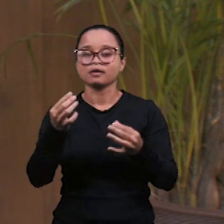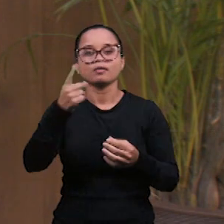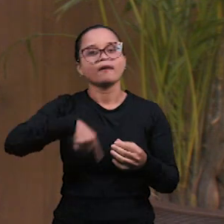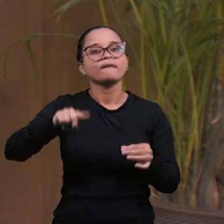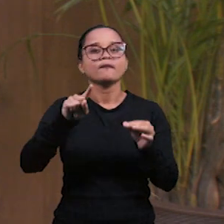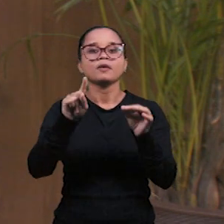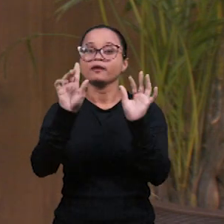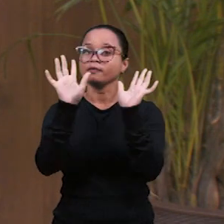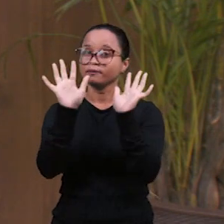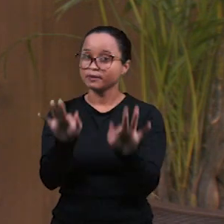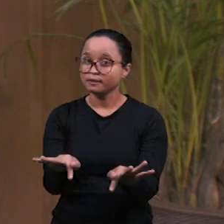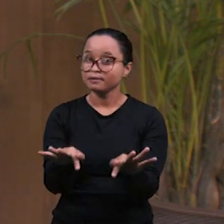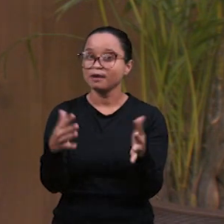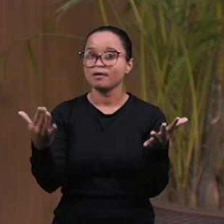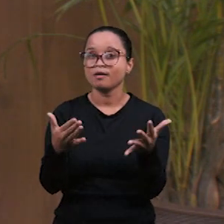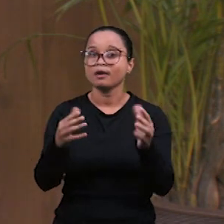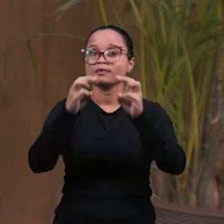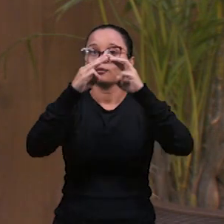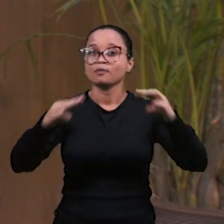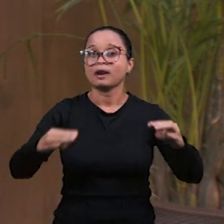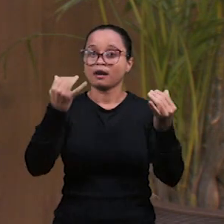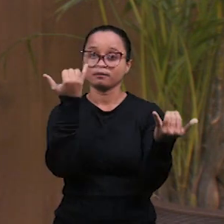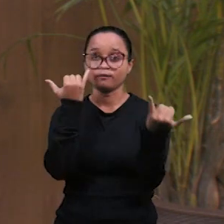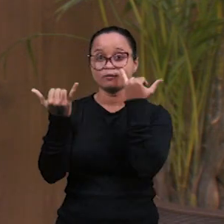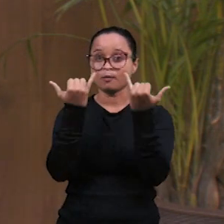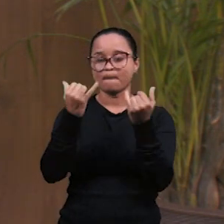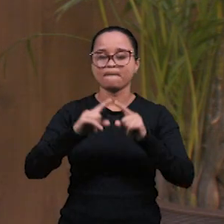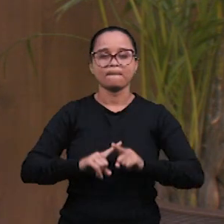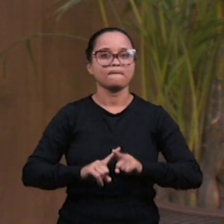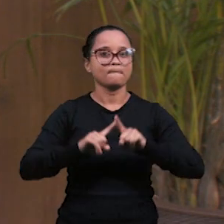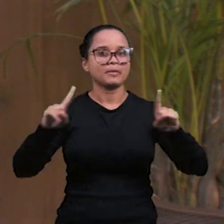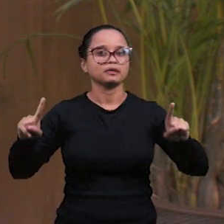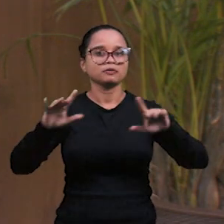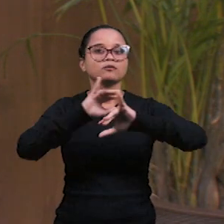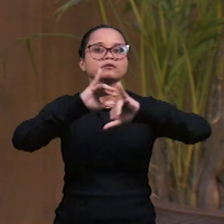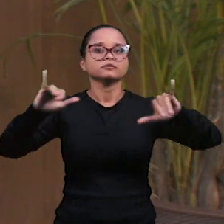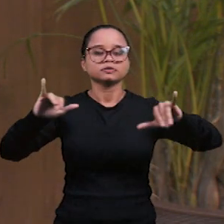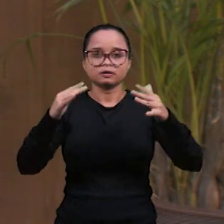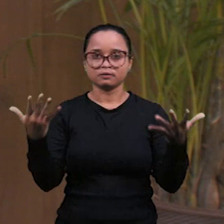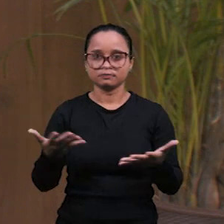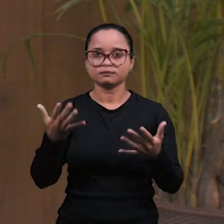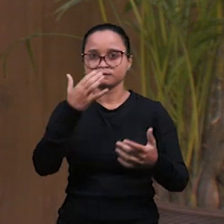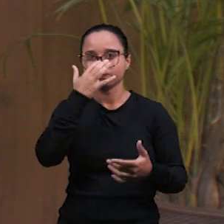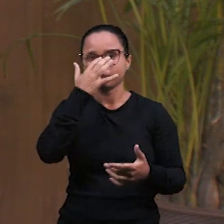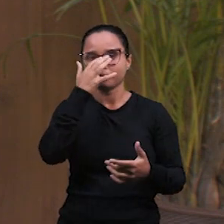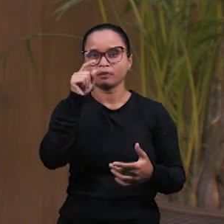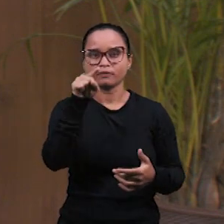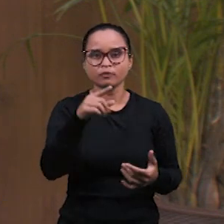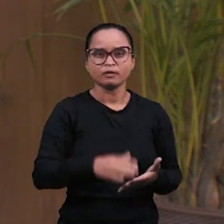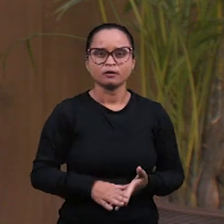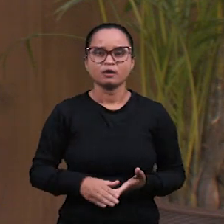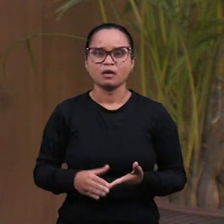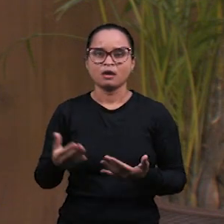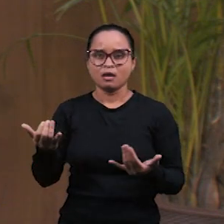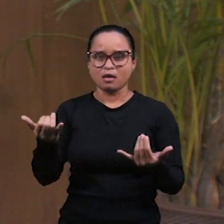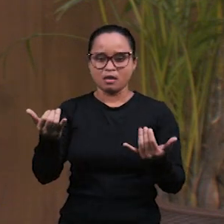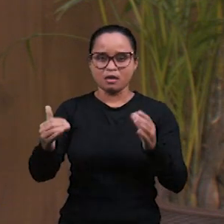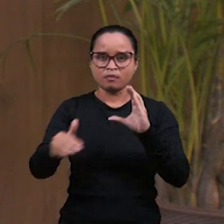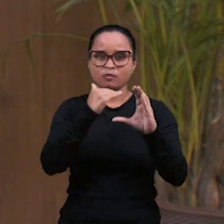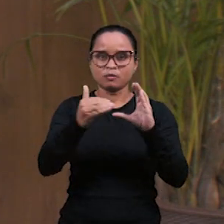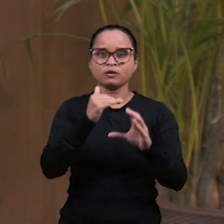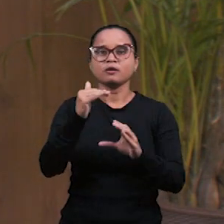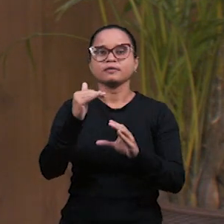agora esta edição do Manaim News, mas eu quero deixar um recado aqui. Você enviou para nós fotografias de